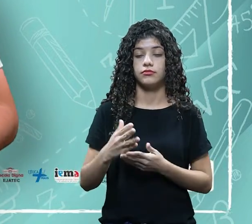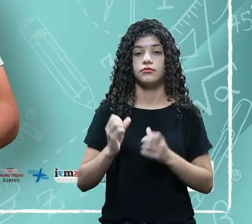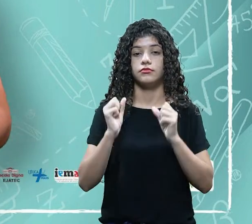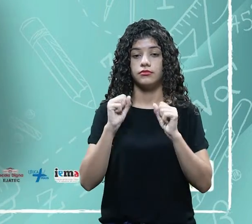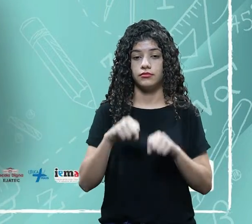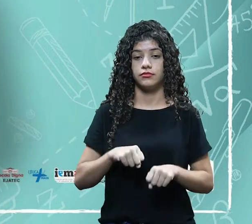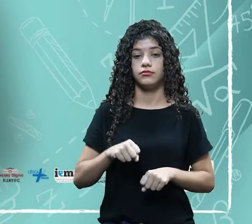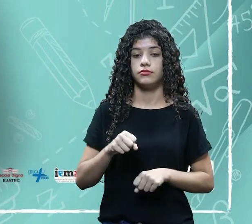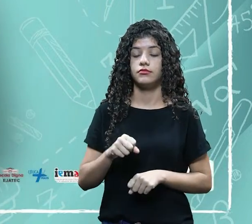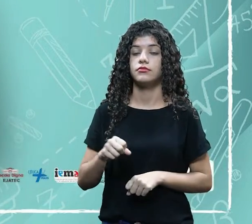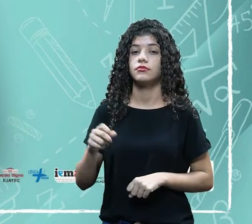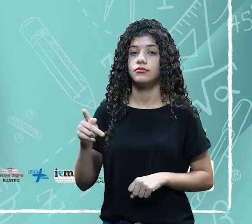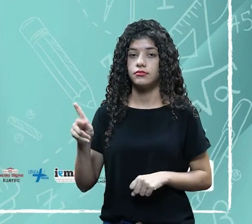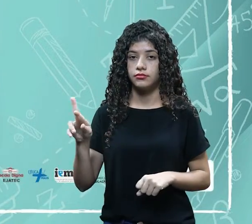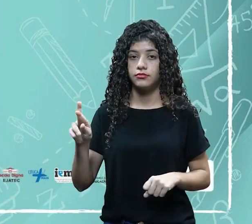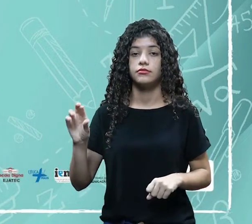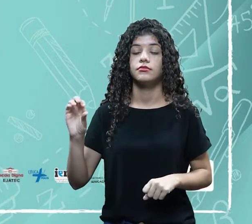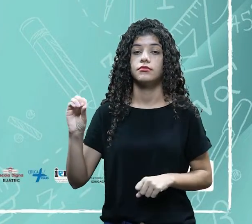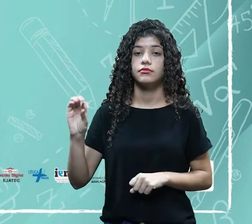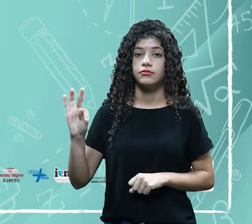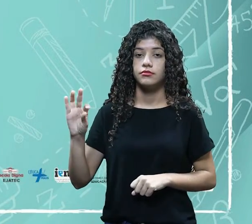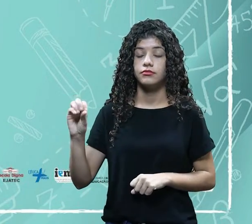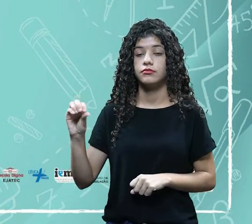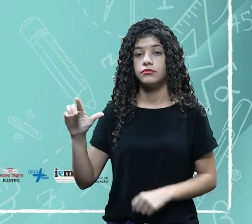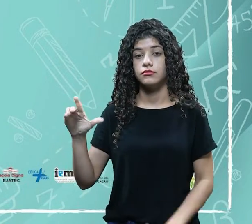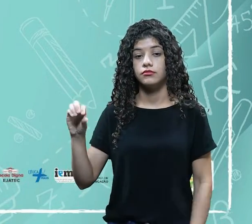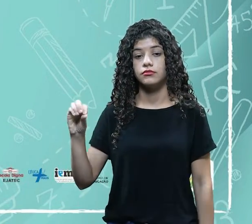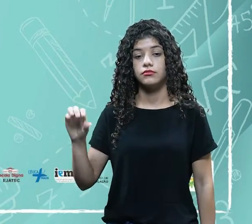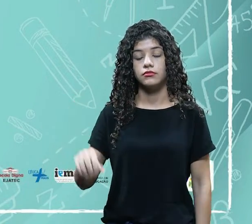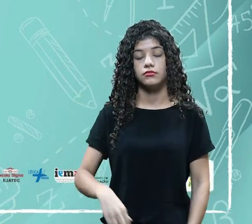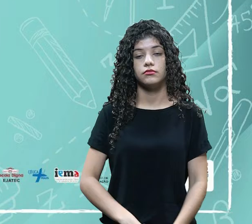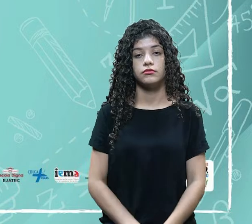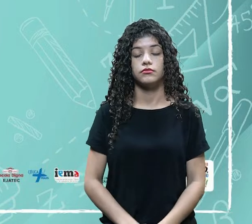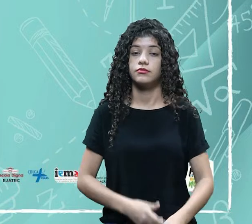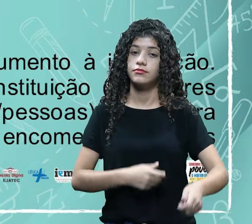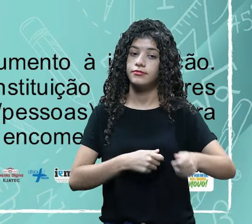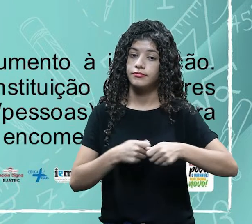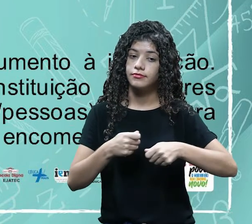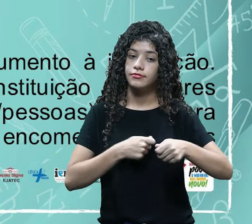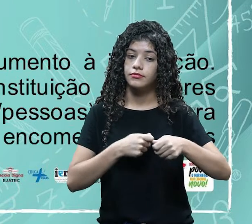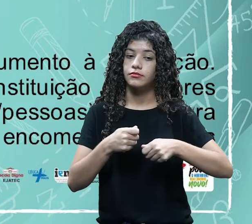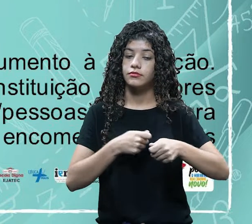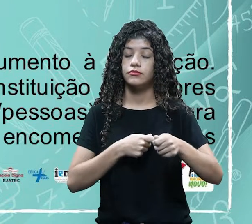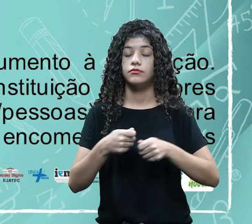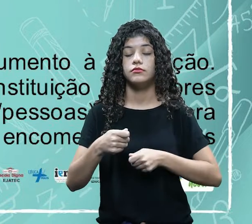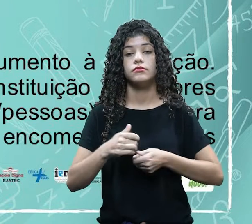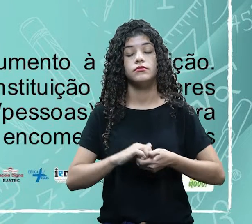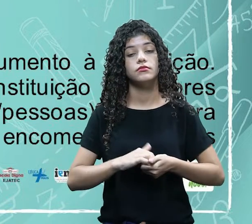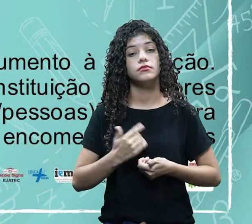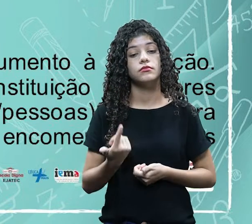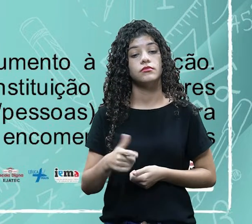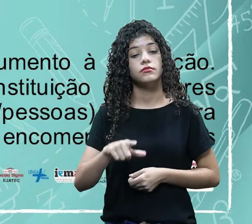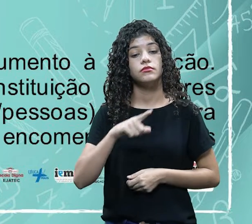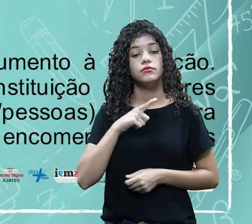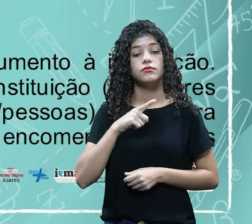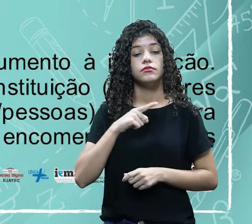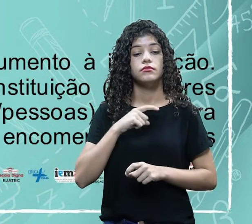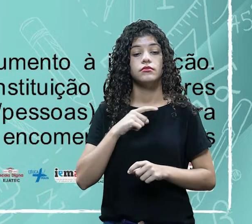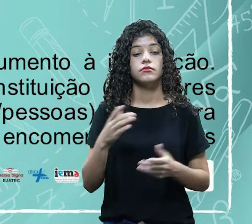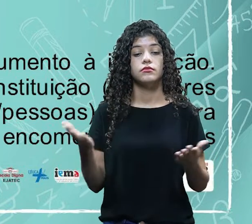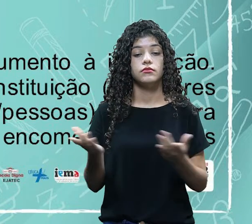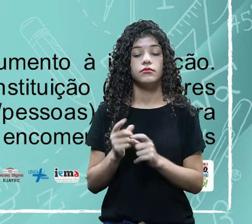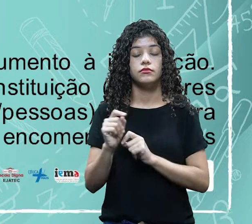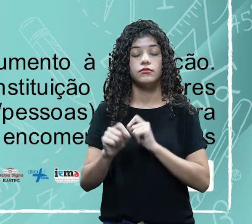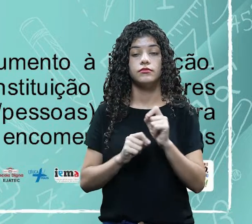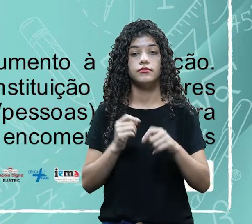né, ser entregue lá no protocolo, porque é ele que vai fazer esse controle, tá bom? Então, temos agora as atividades